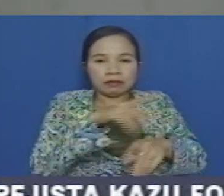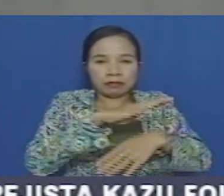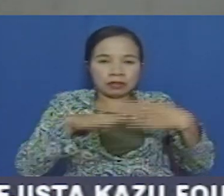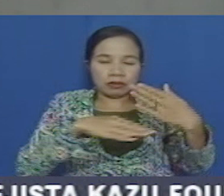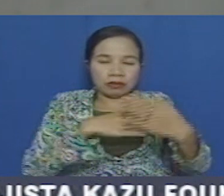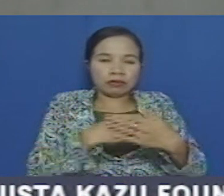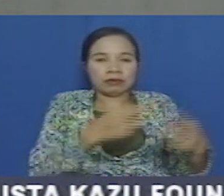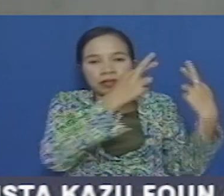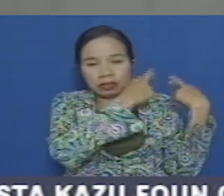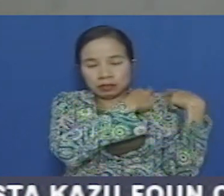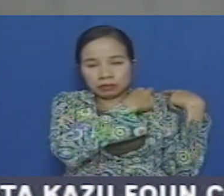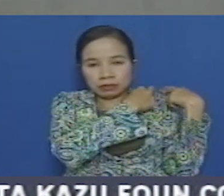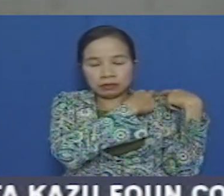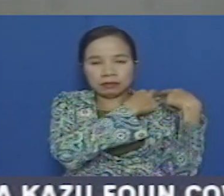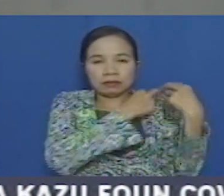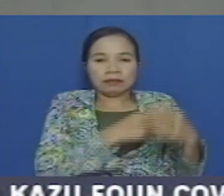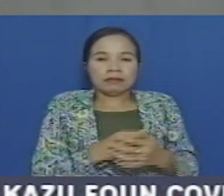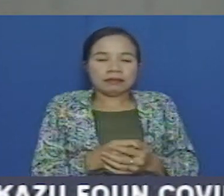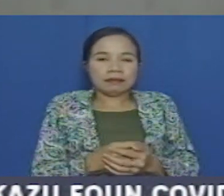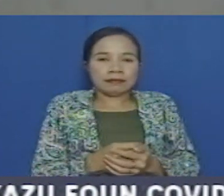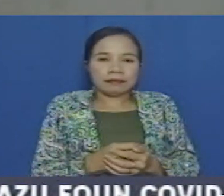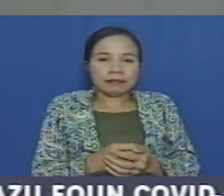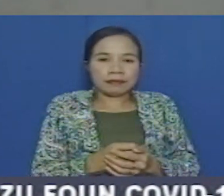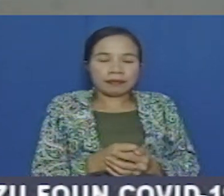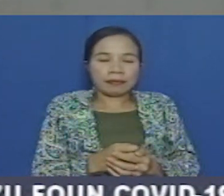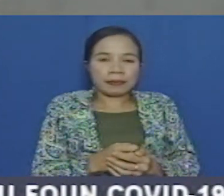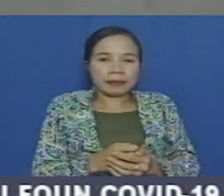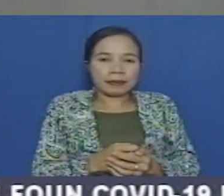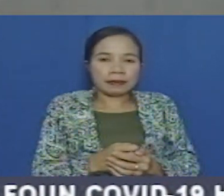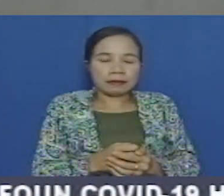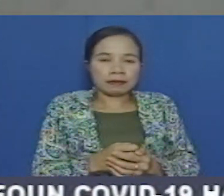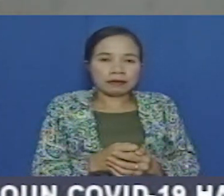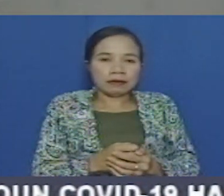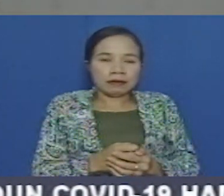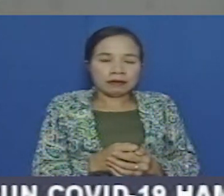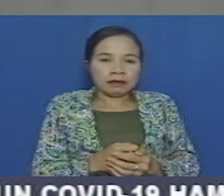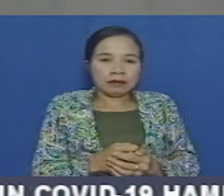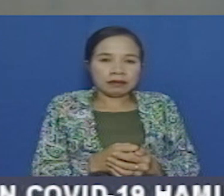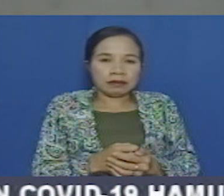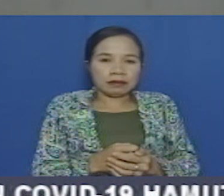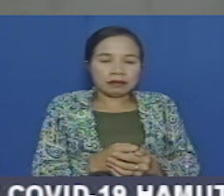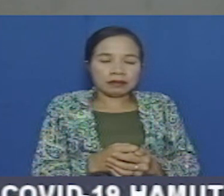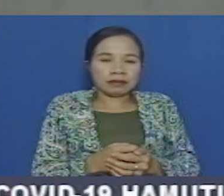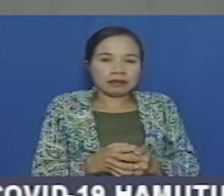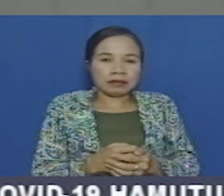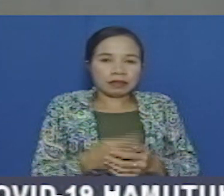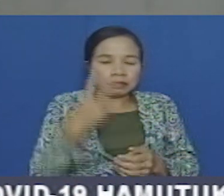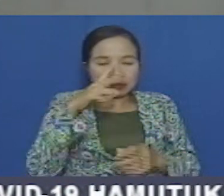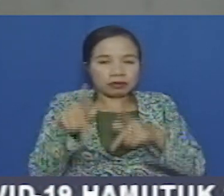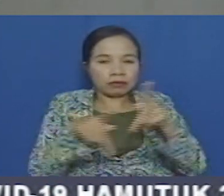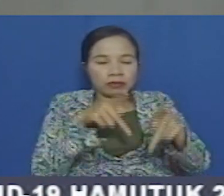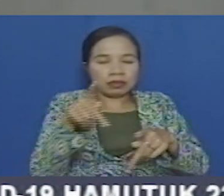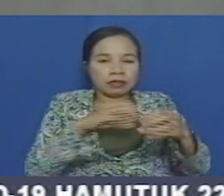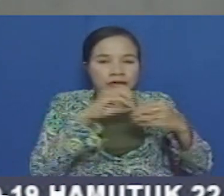minha responsabilidade. Ba atu consciencializa iten in comunidade kona ba